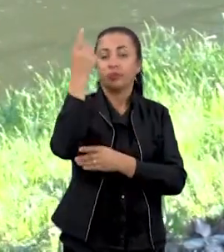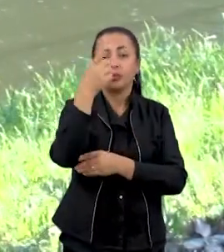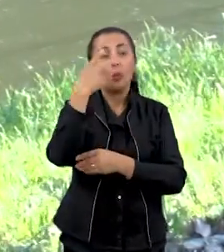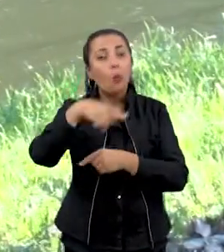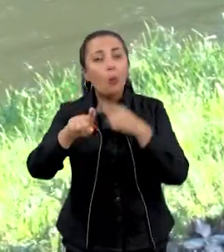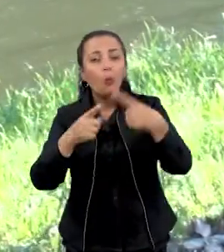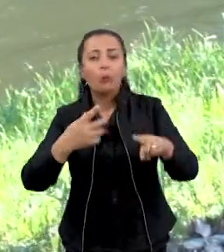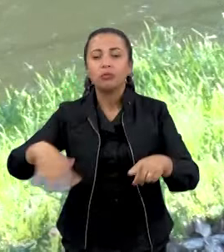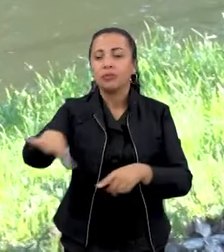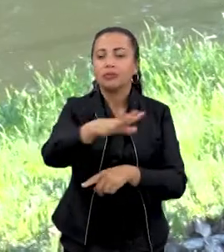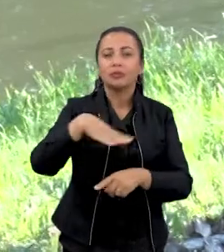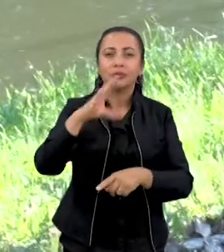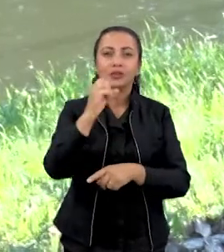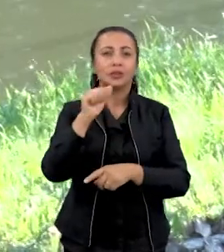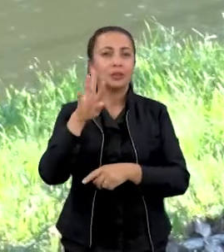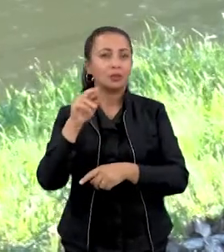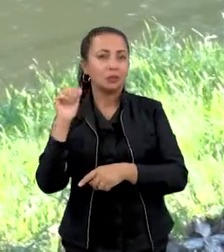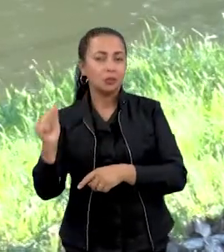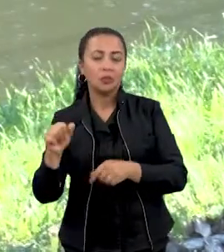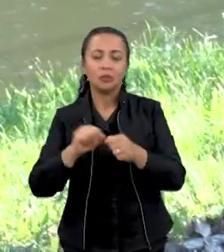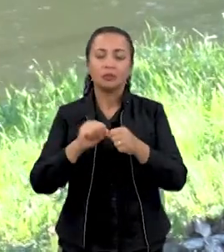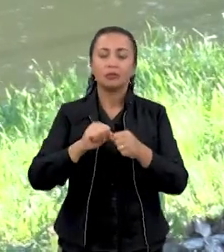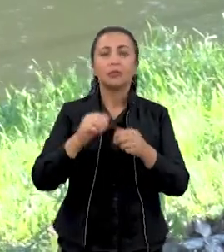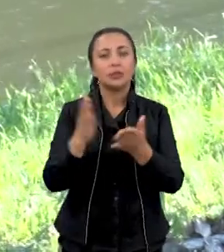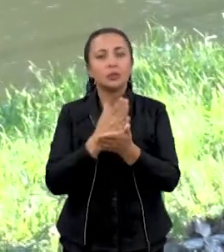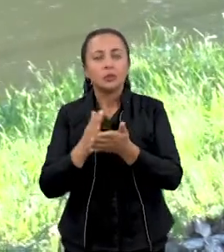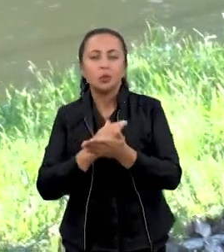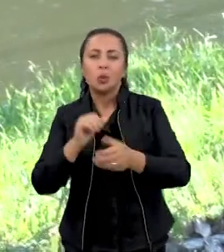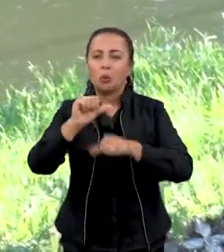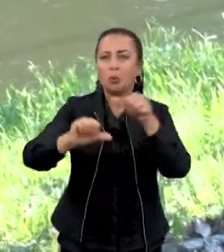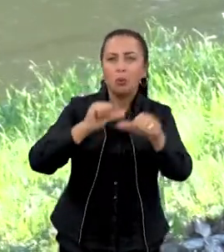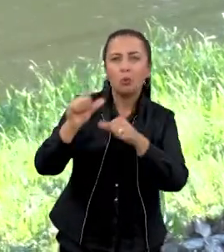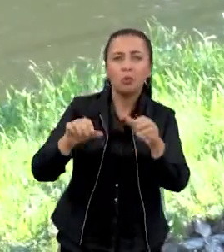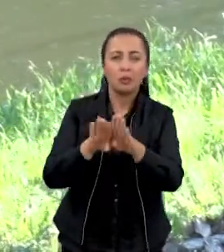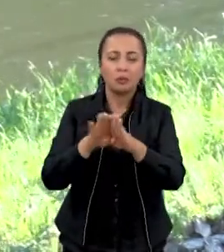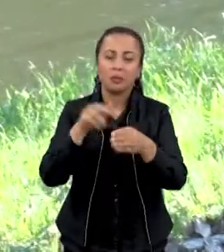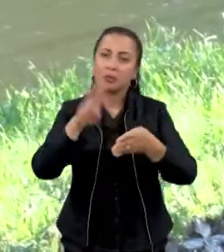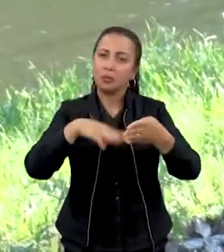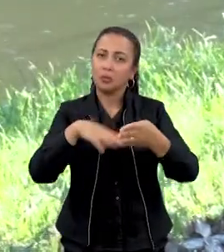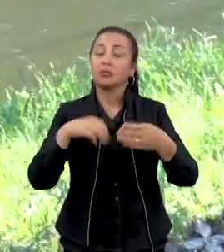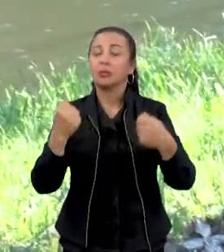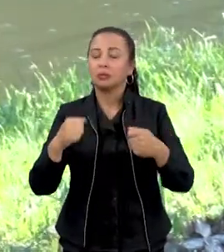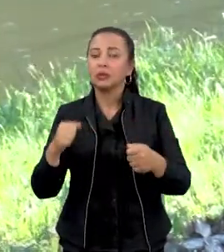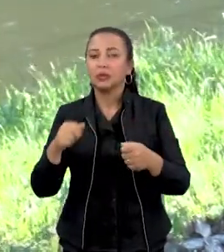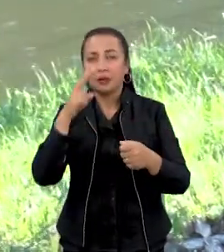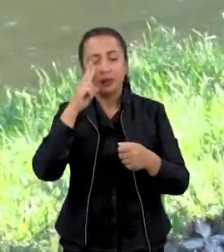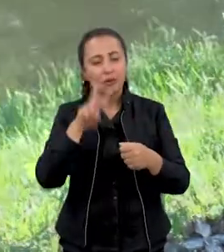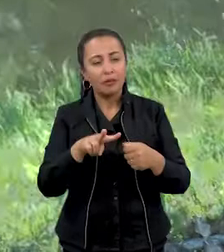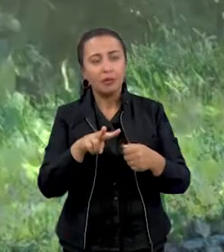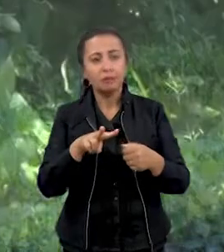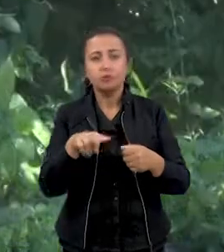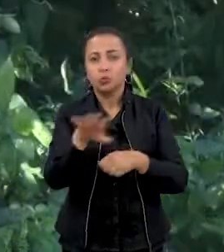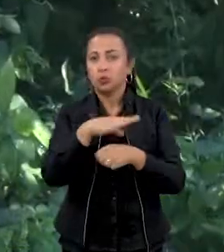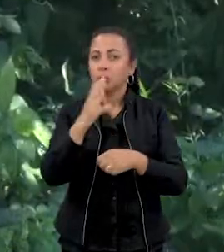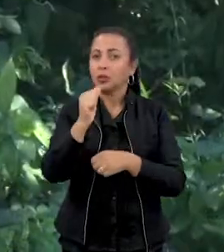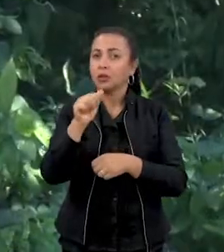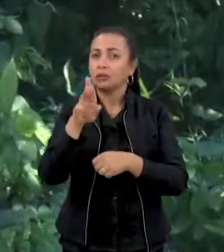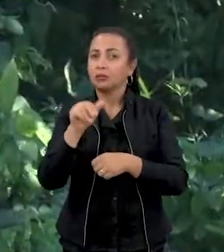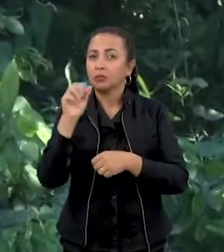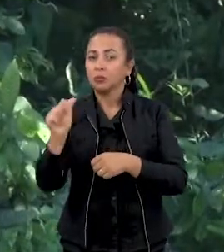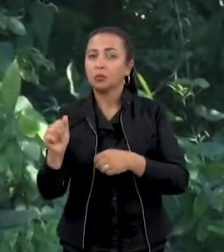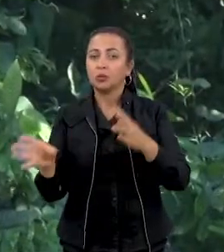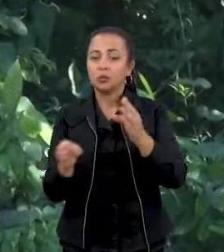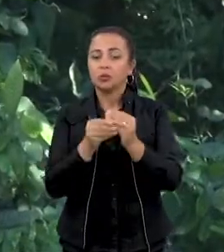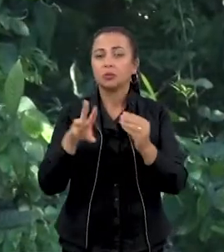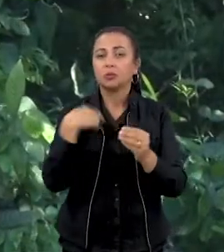aumentamos outras áreas de cabruca e fizemos algumas alterações na metodologia que nós vimos necessário em questão de cabruca.